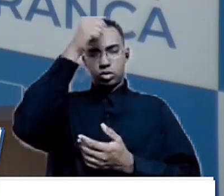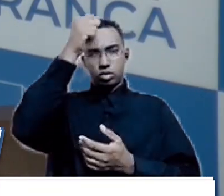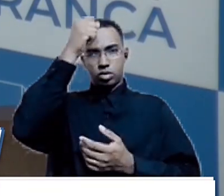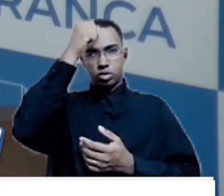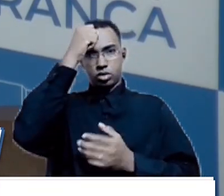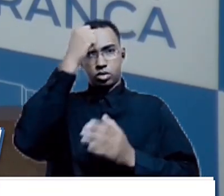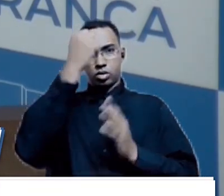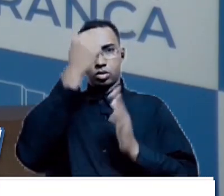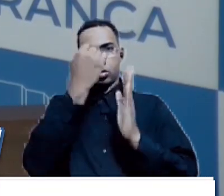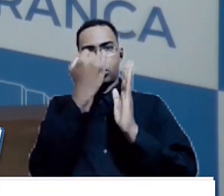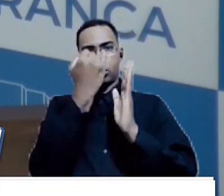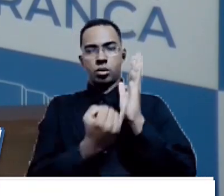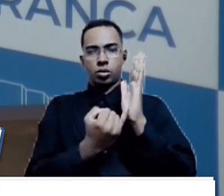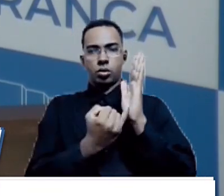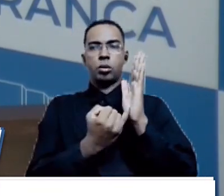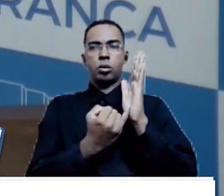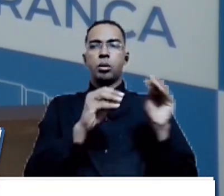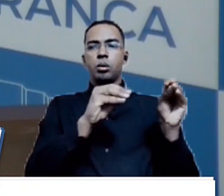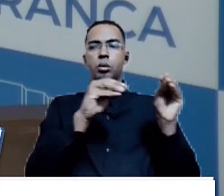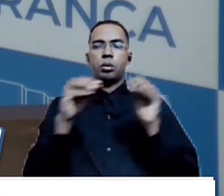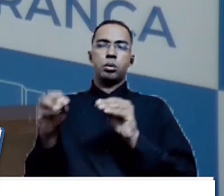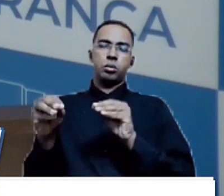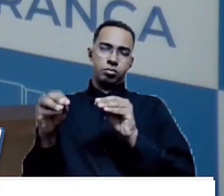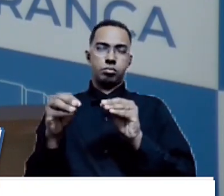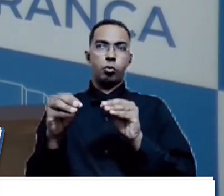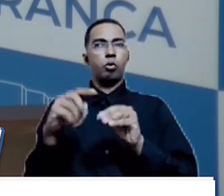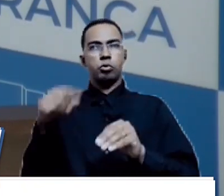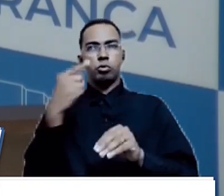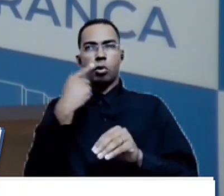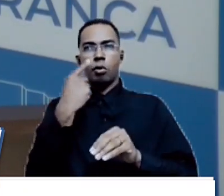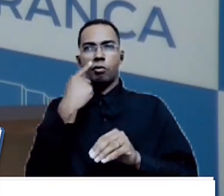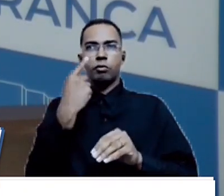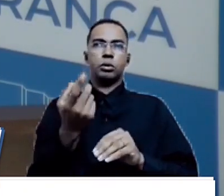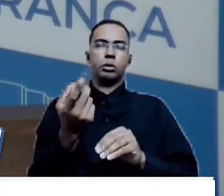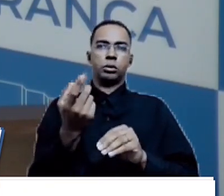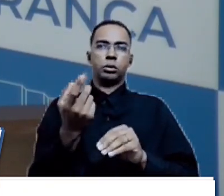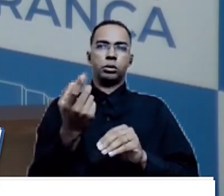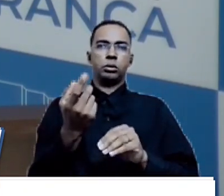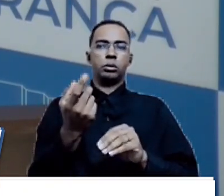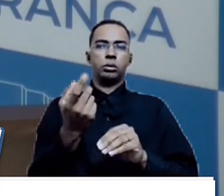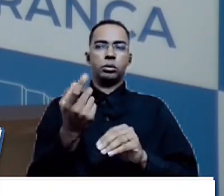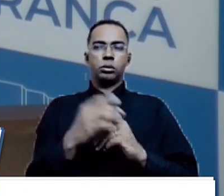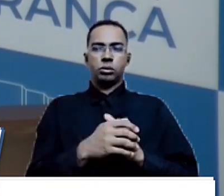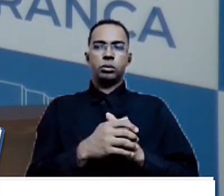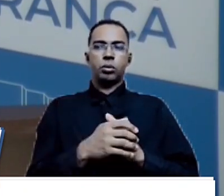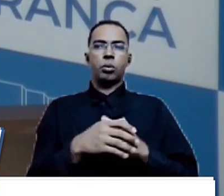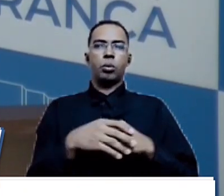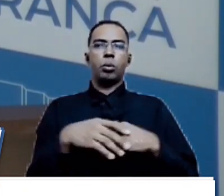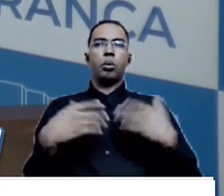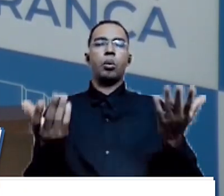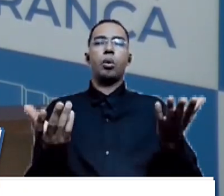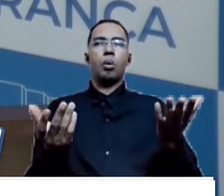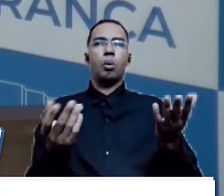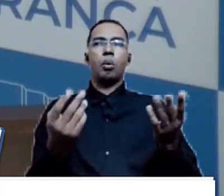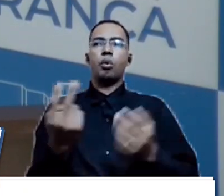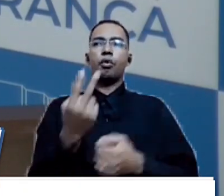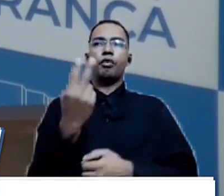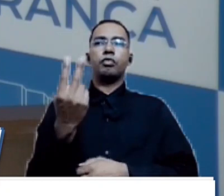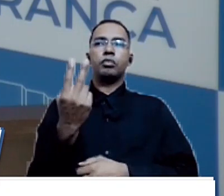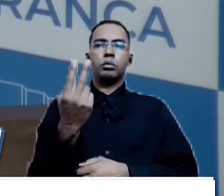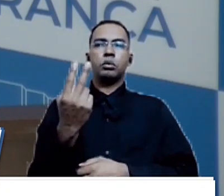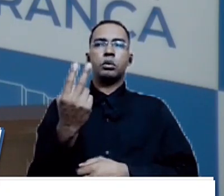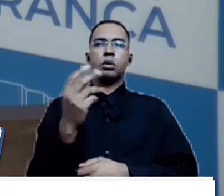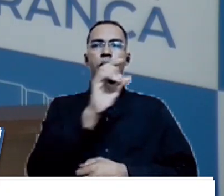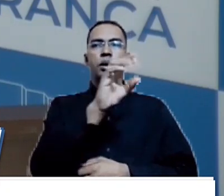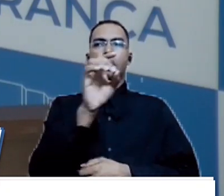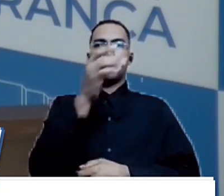transferências você vai ver quanto que seria O Valor estimado por pessoa na